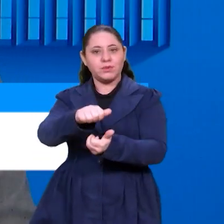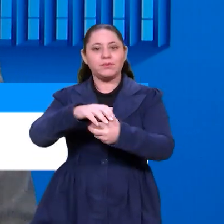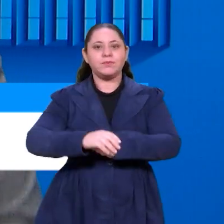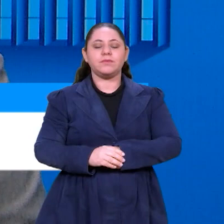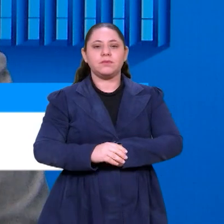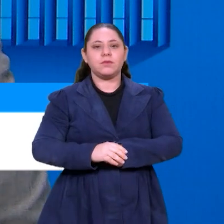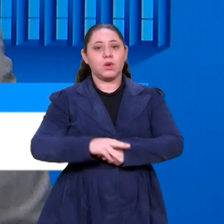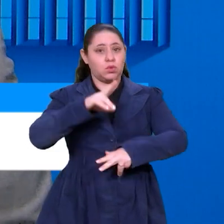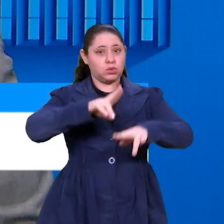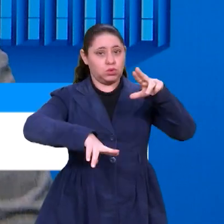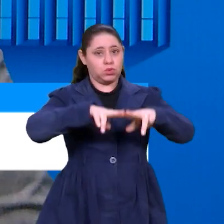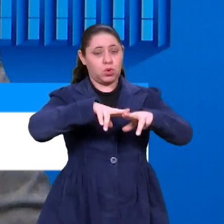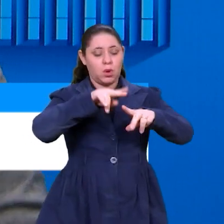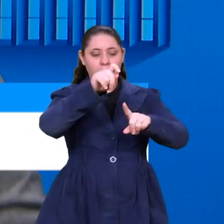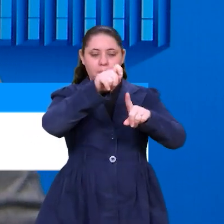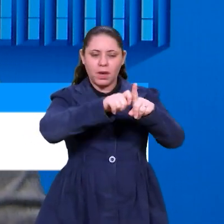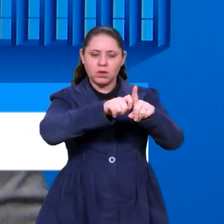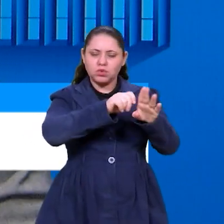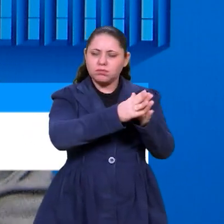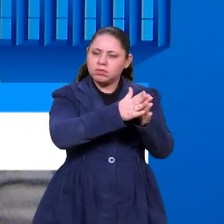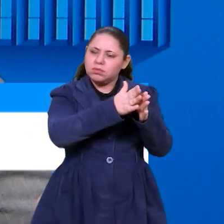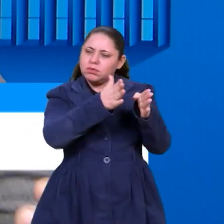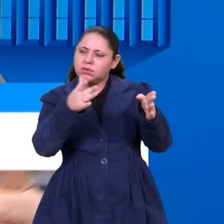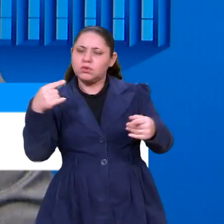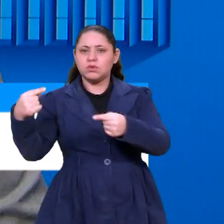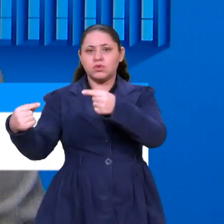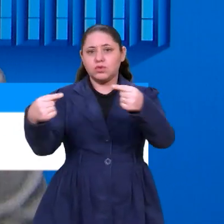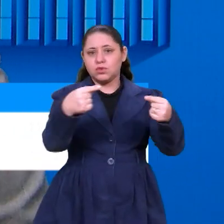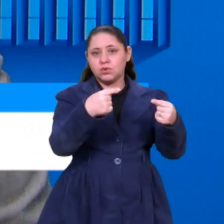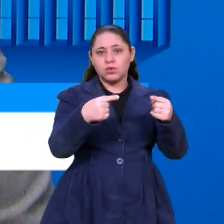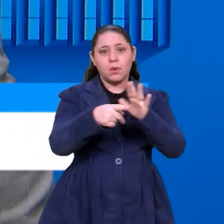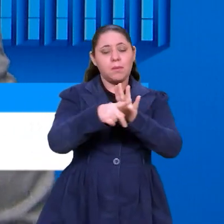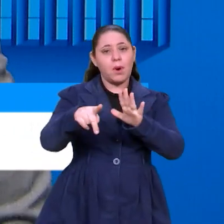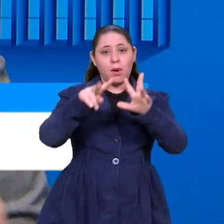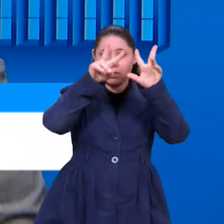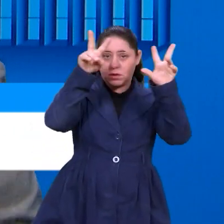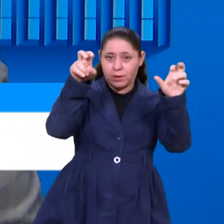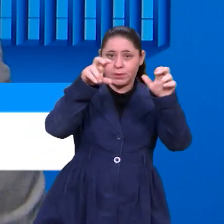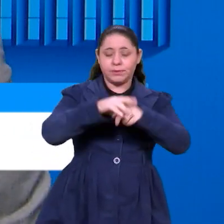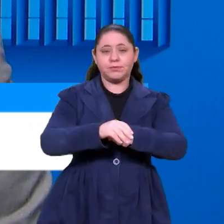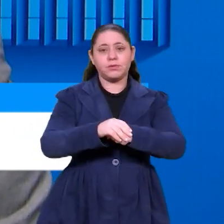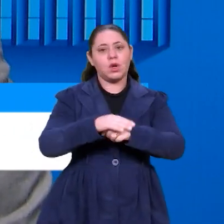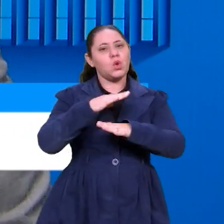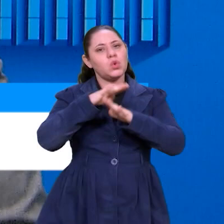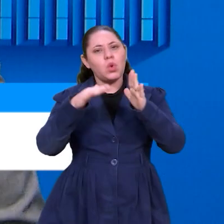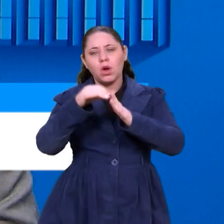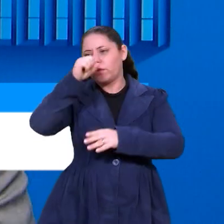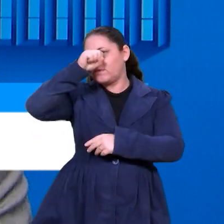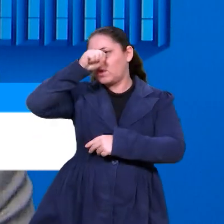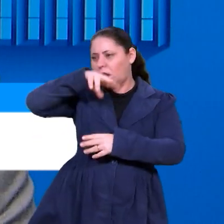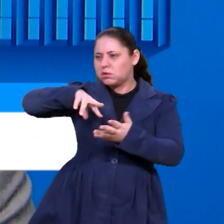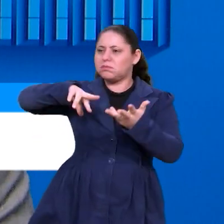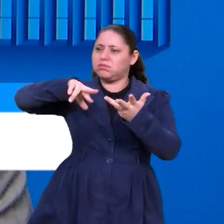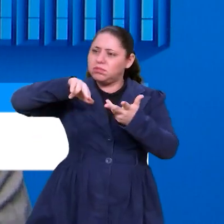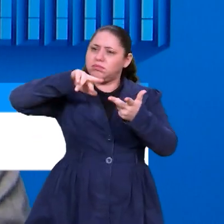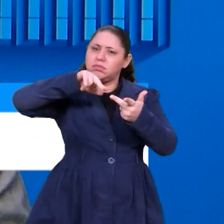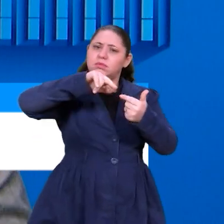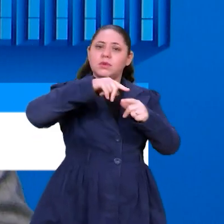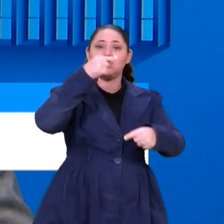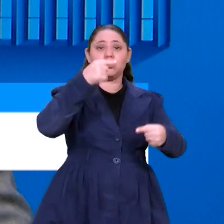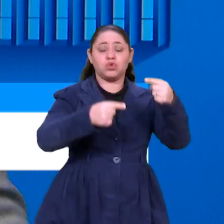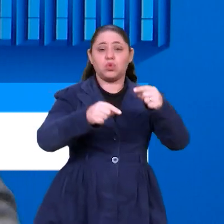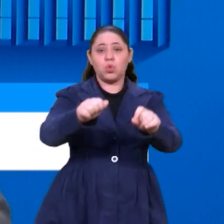Dia Mundial. E o Junho Prata é um mês inteiro que a gente discute essas questões, todas essas